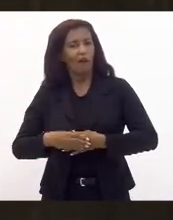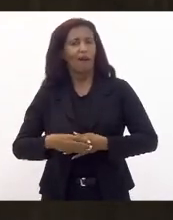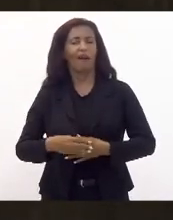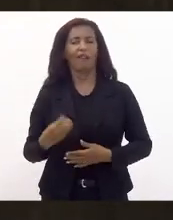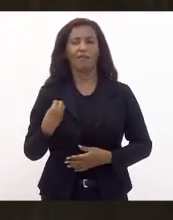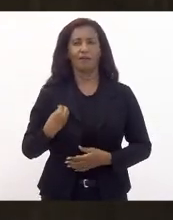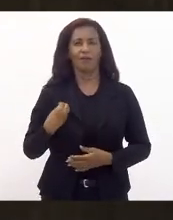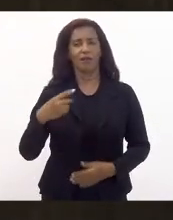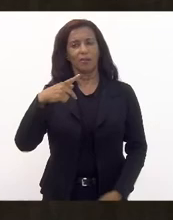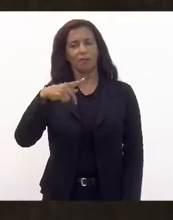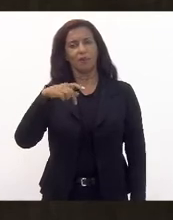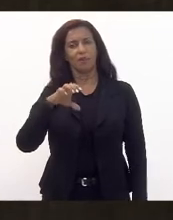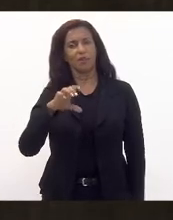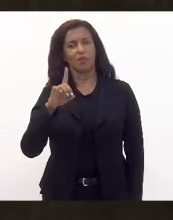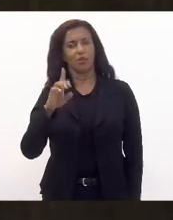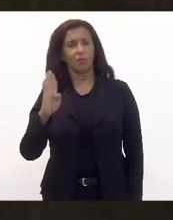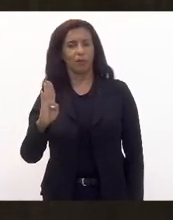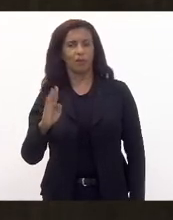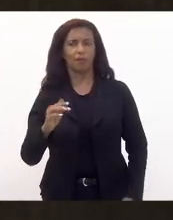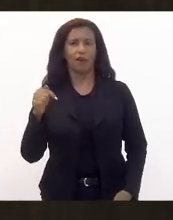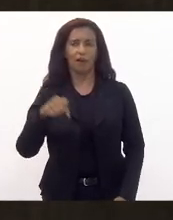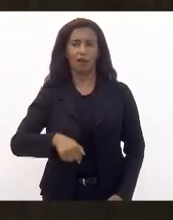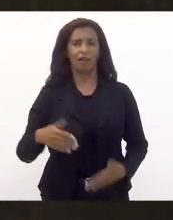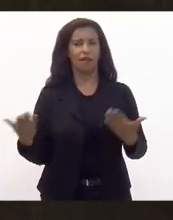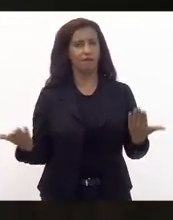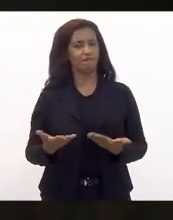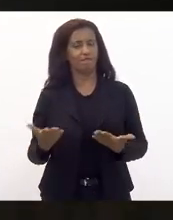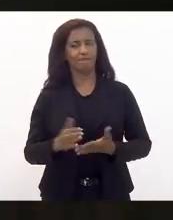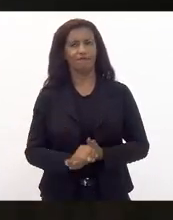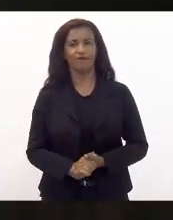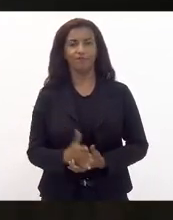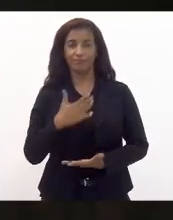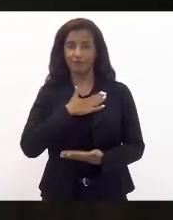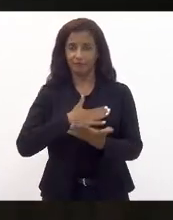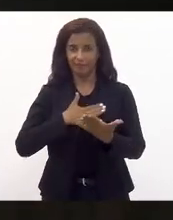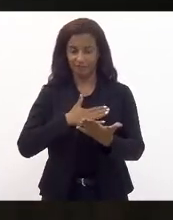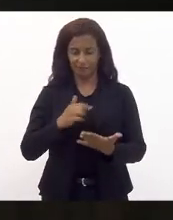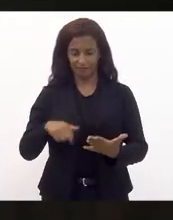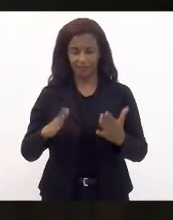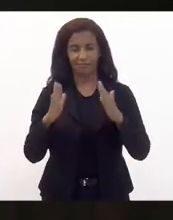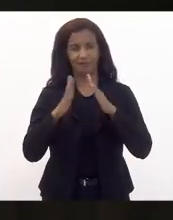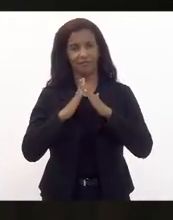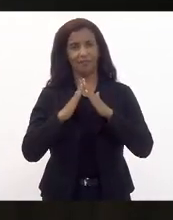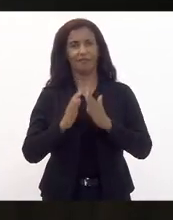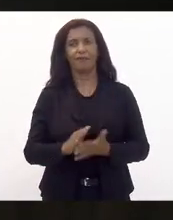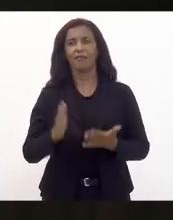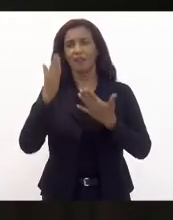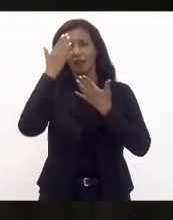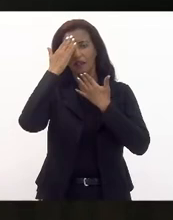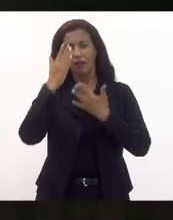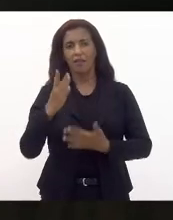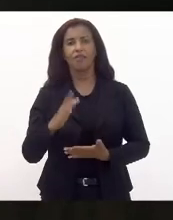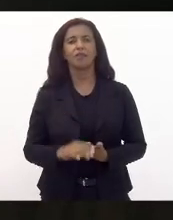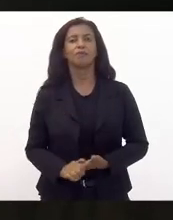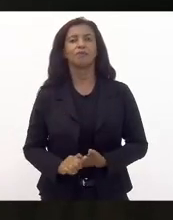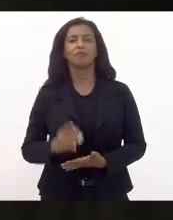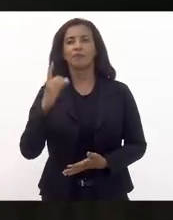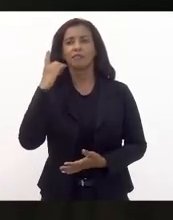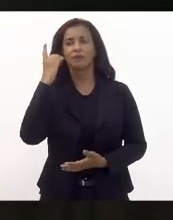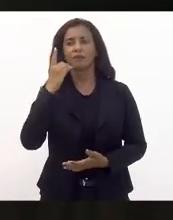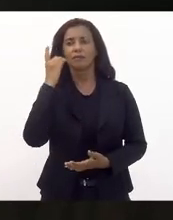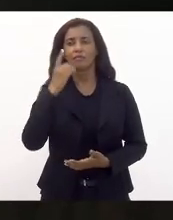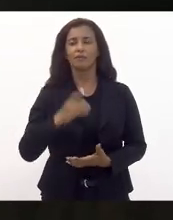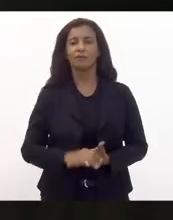Régis vereadores do PC do B de São Gonçalo aqui hoje seja muito bem-vindo a esta casa agradecer o deputado